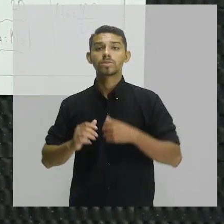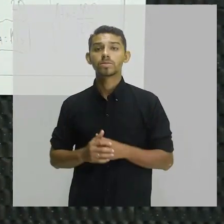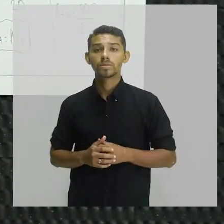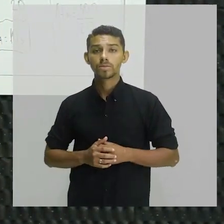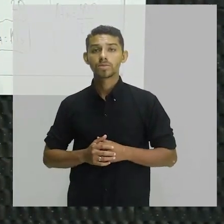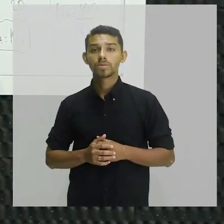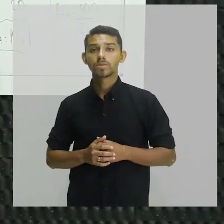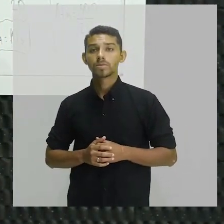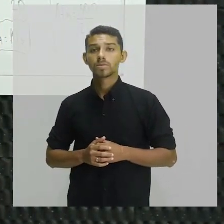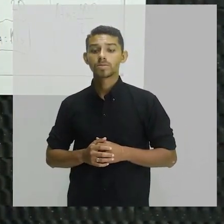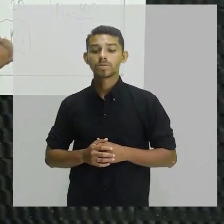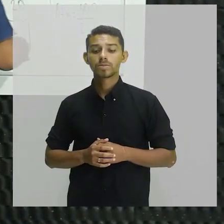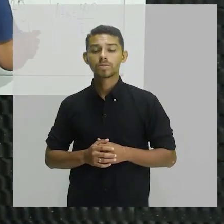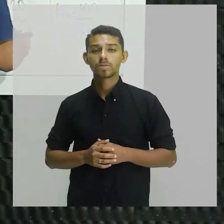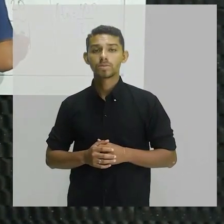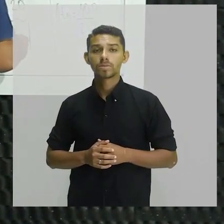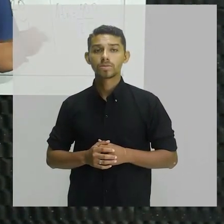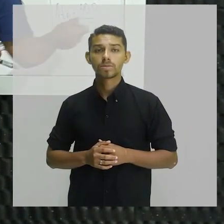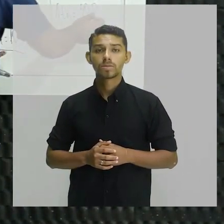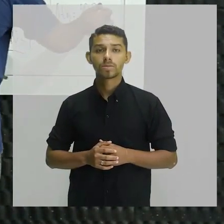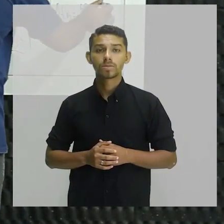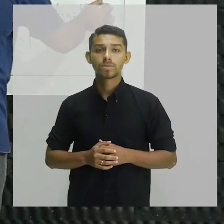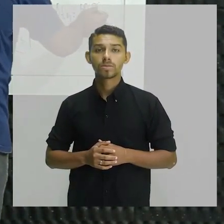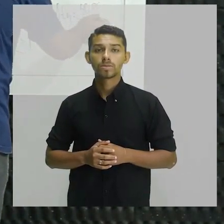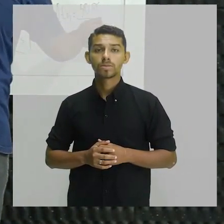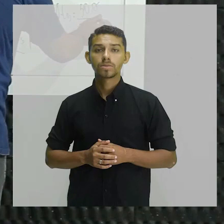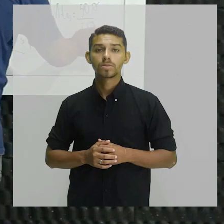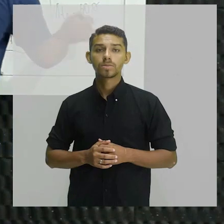metros. Então, ó,